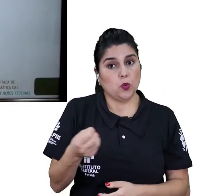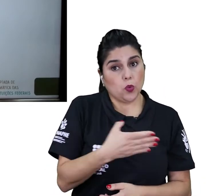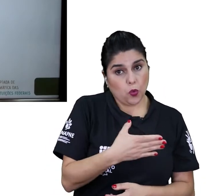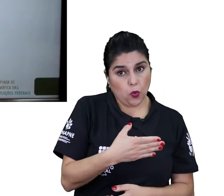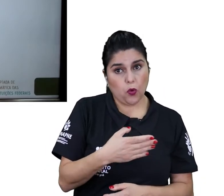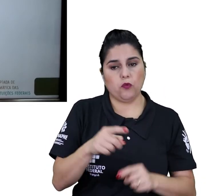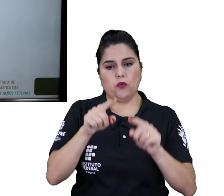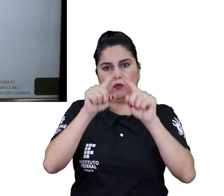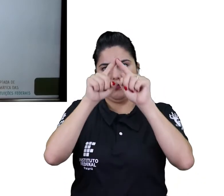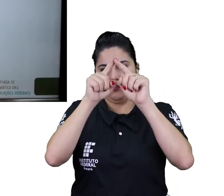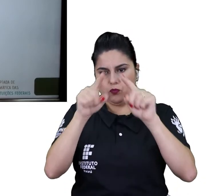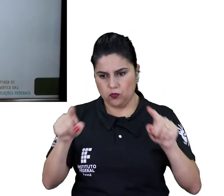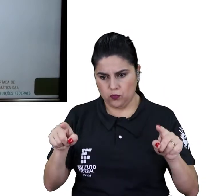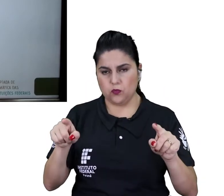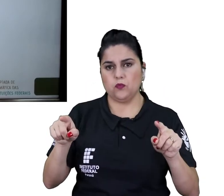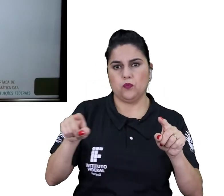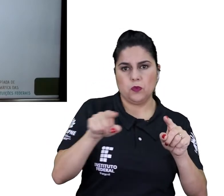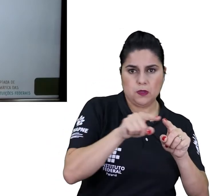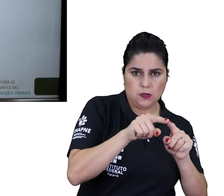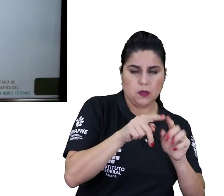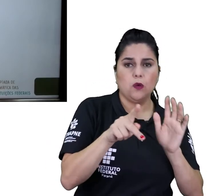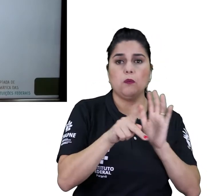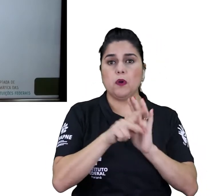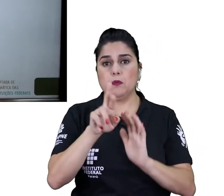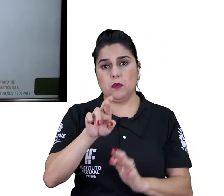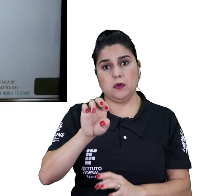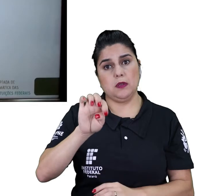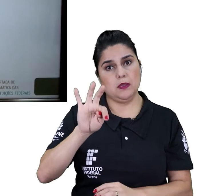um novo triângulo, retângulo.